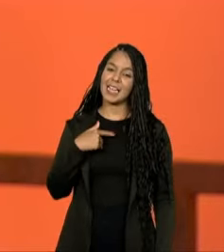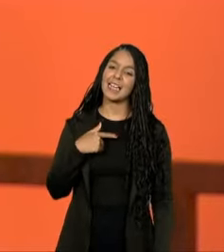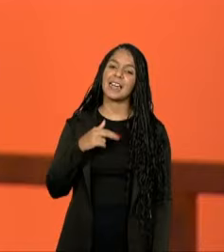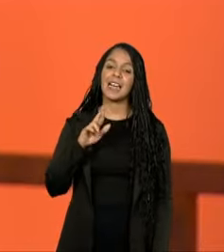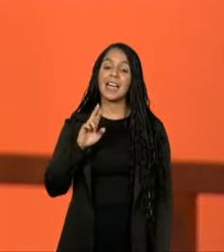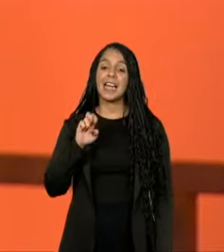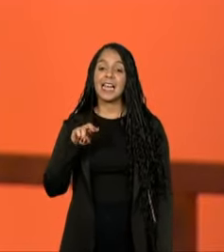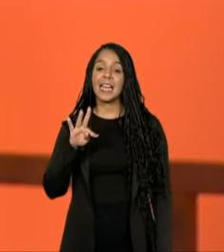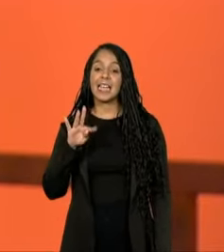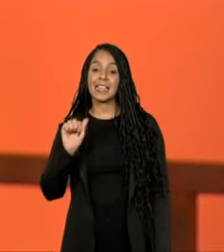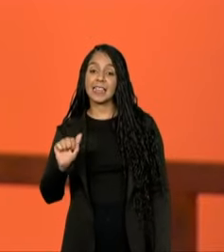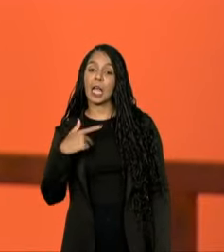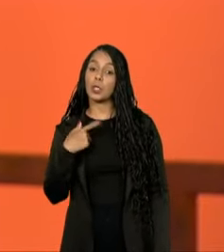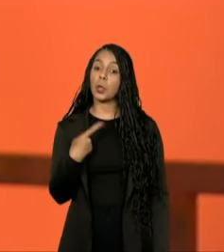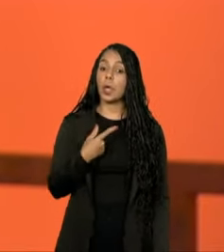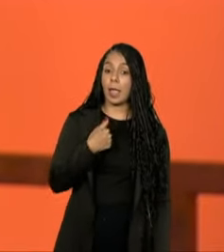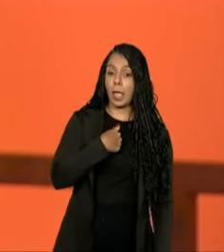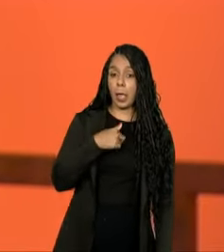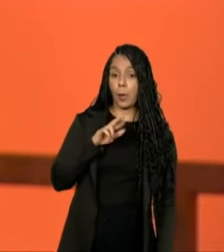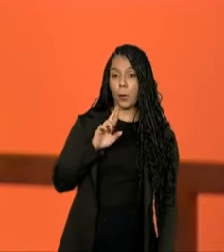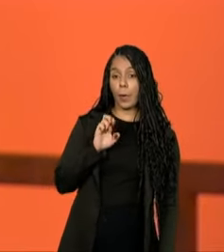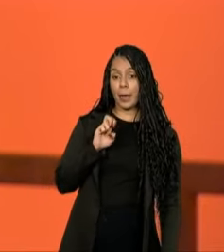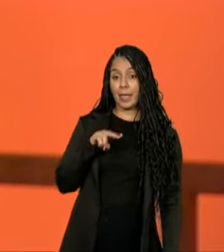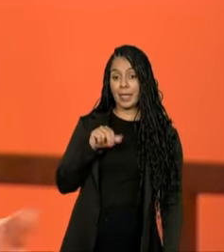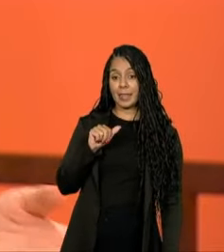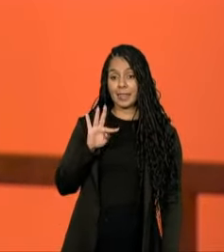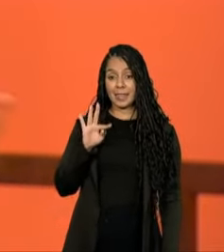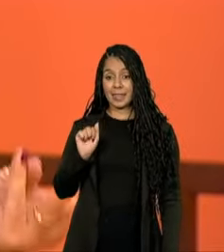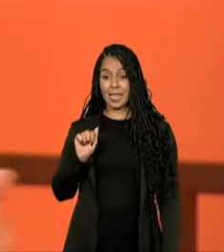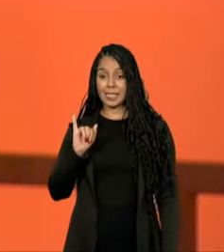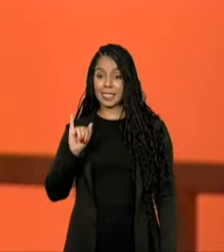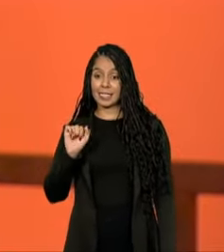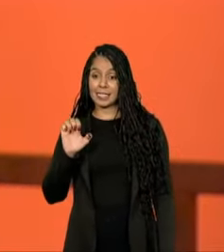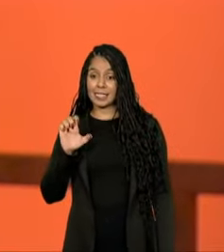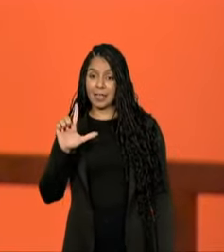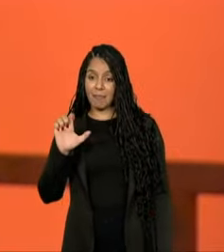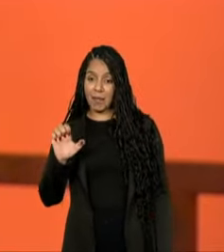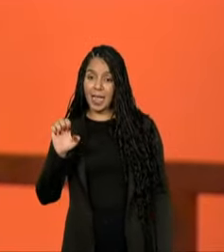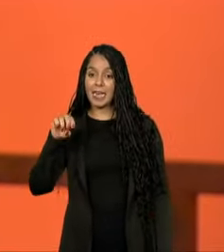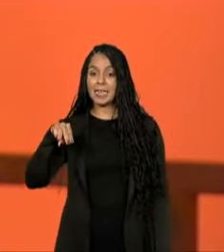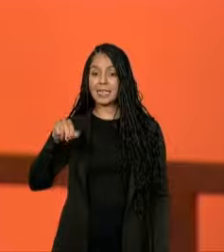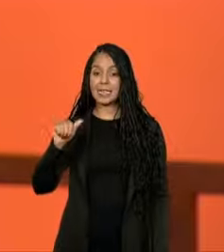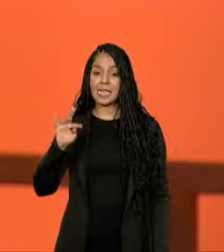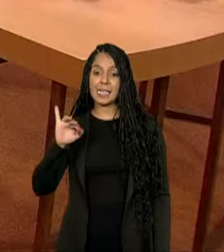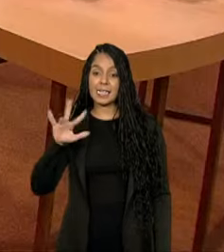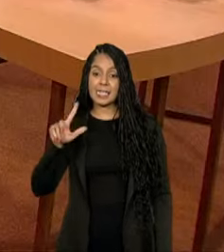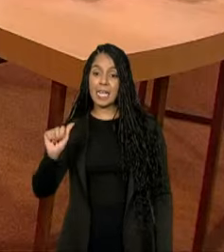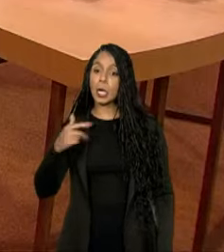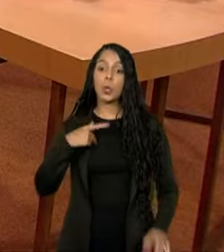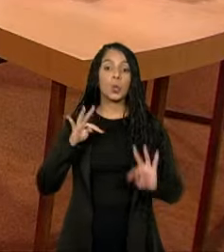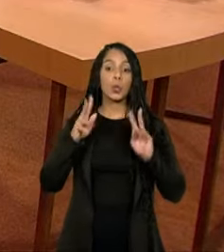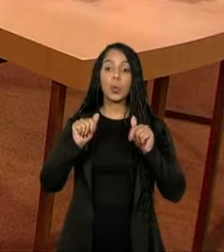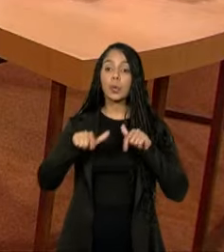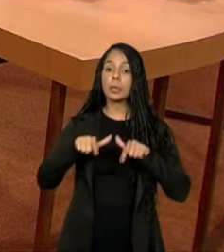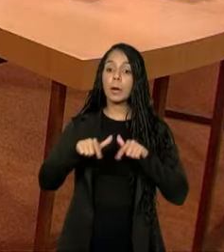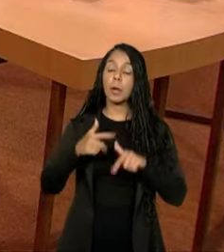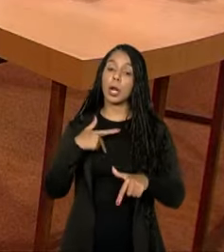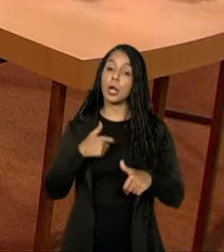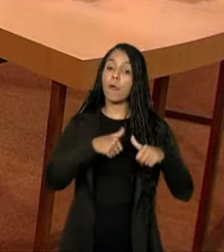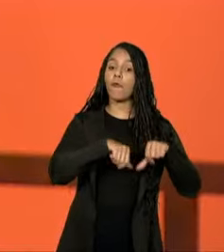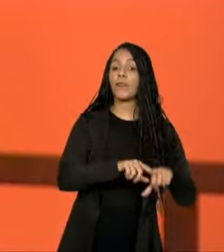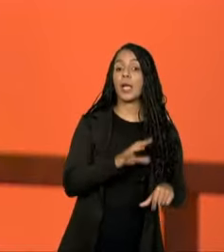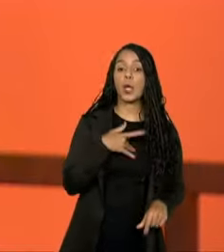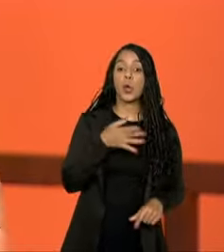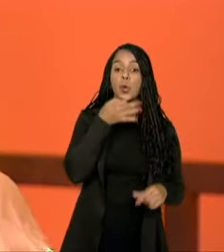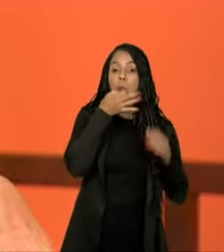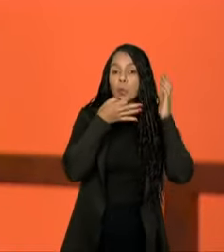A Renata, fomos finalistas, eu, Renata, Isabelle, Natália, que estão todas todo no grupo lá. E eu fiquei no rádio,